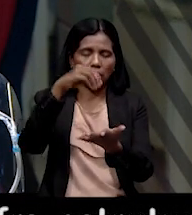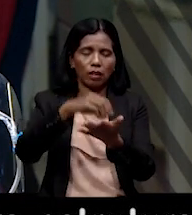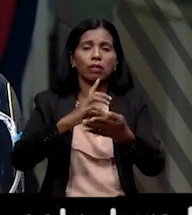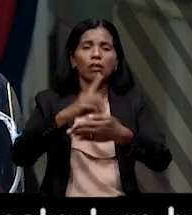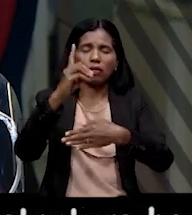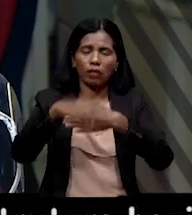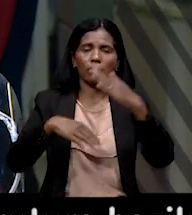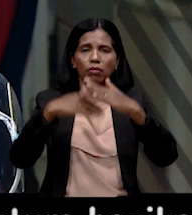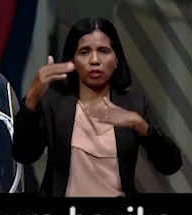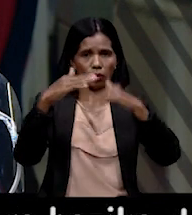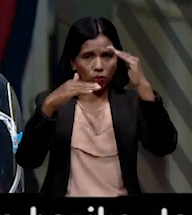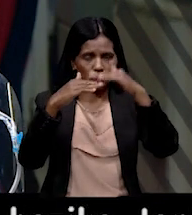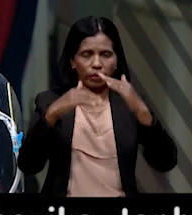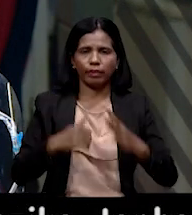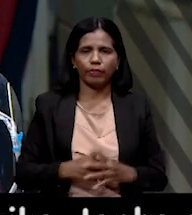infraestrutura.